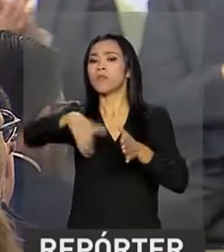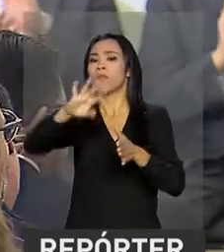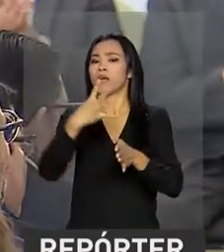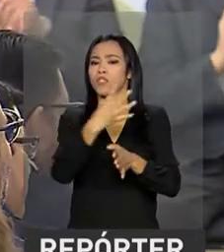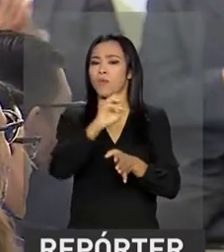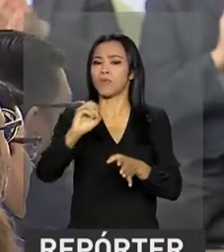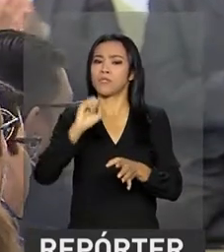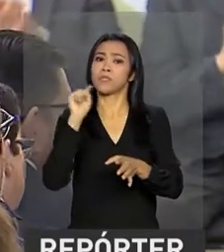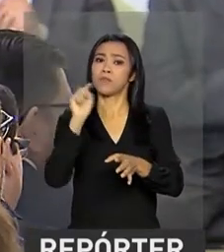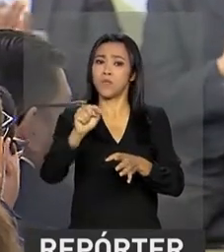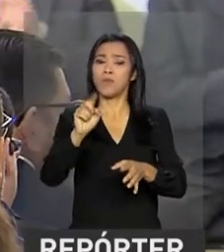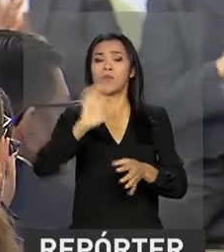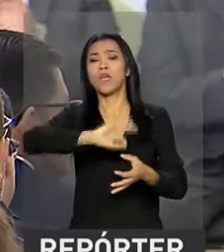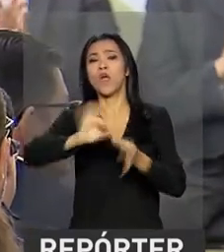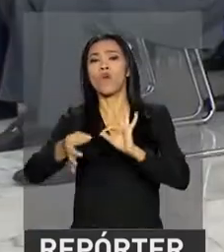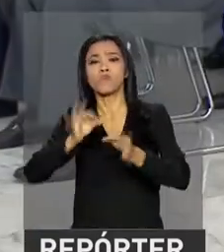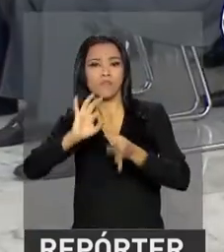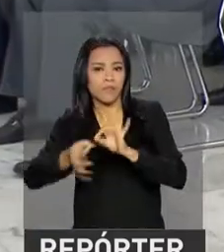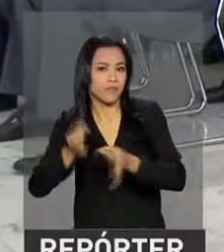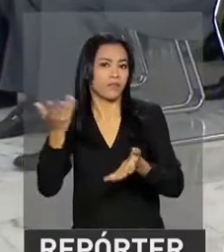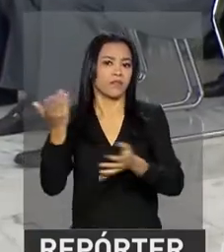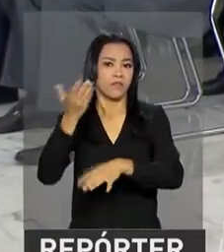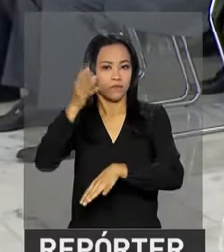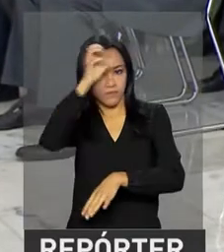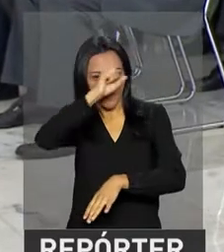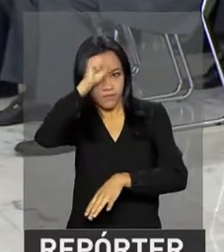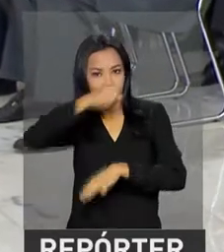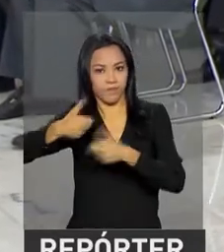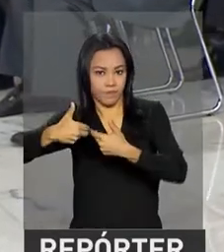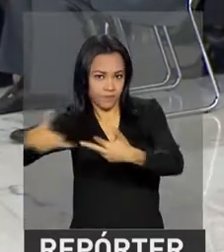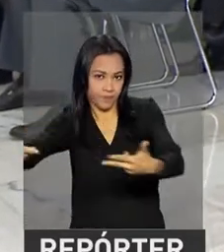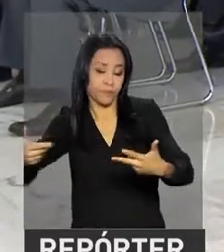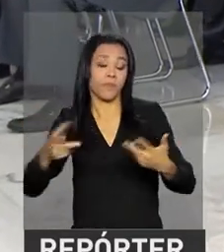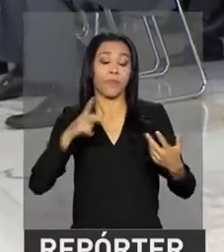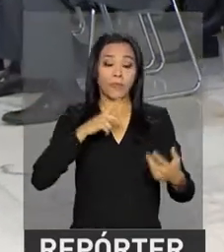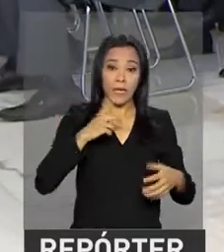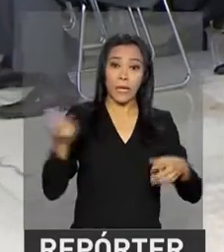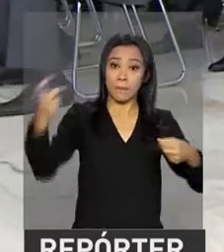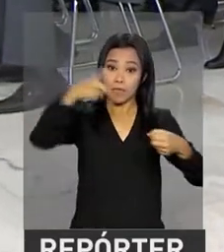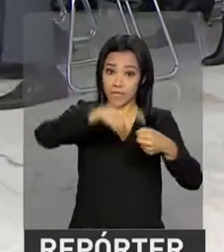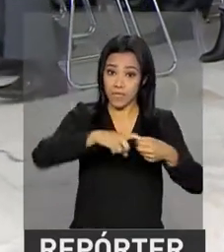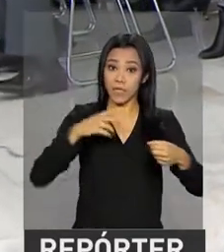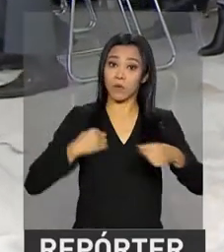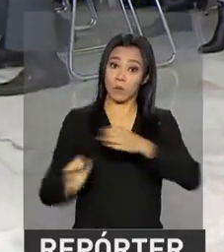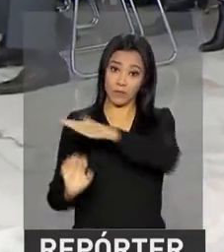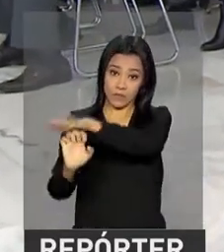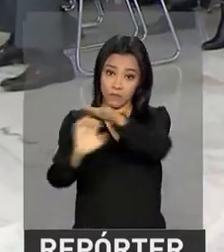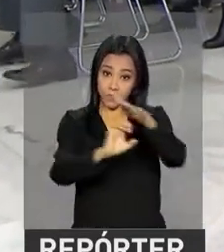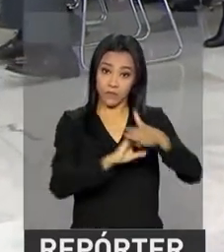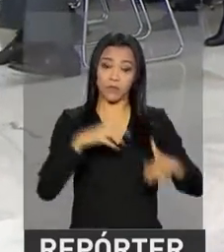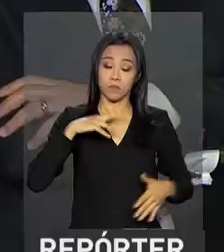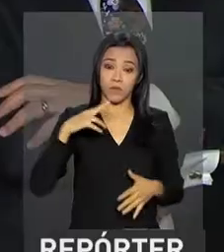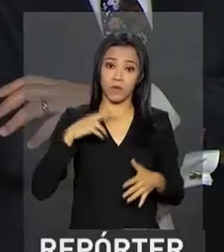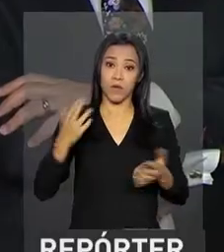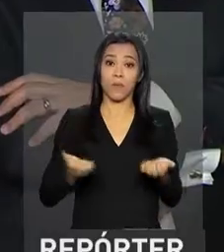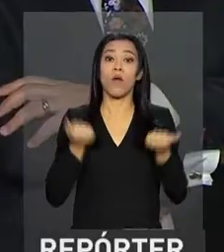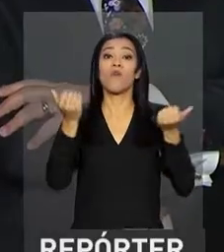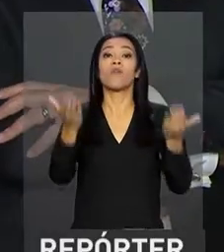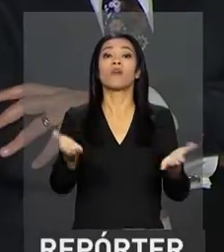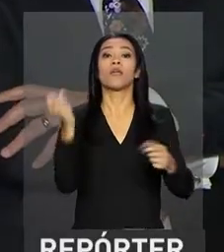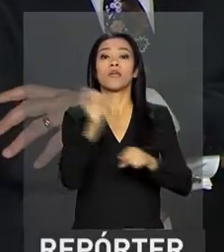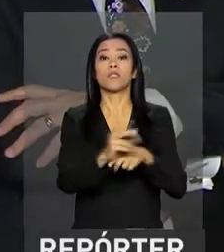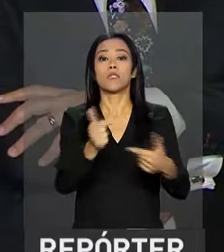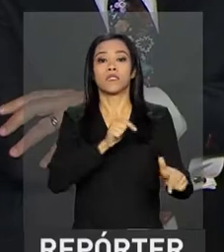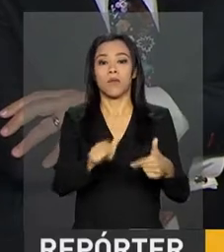oficinas de preparo profissional mas o programa vai contar com parceria do setor privado para oferta de emprego nós vamos trabalhar